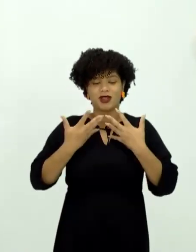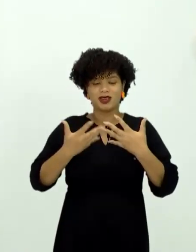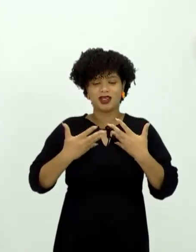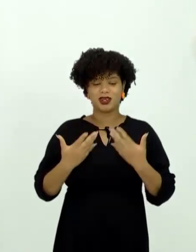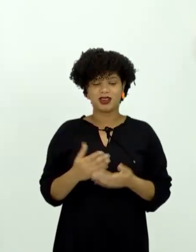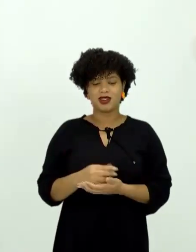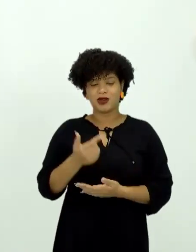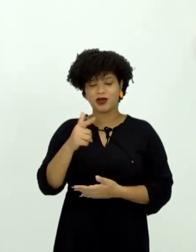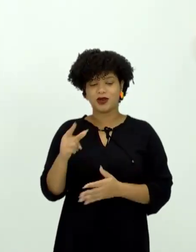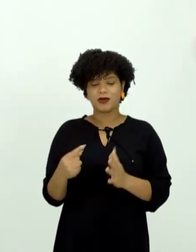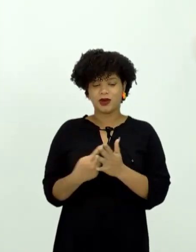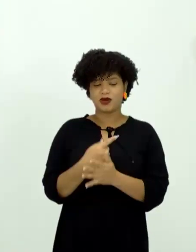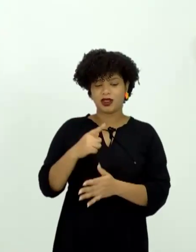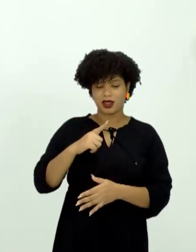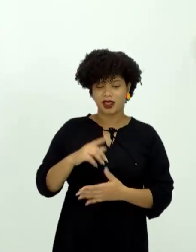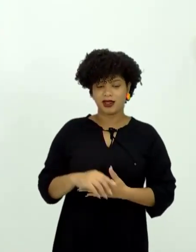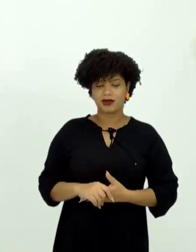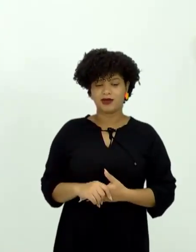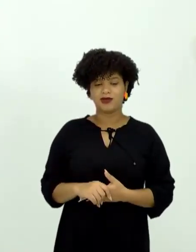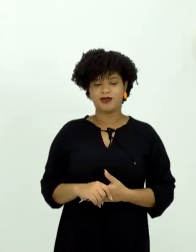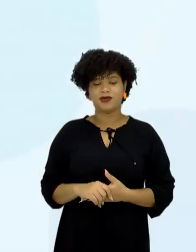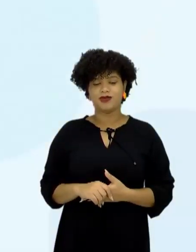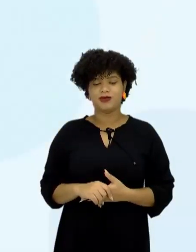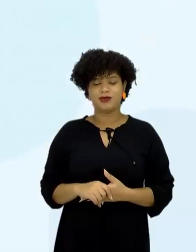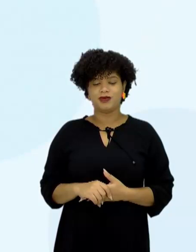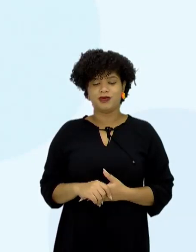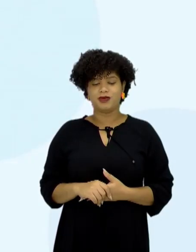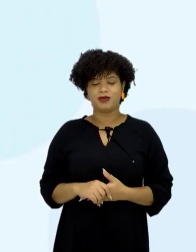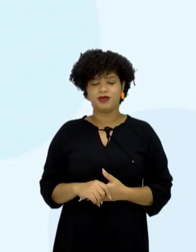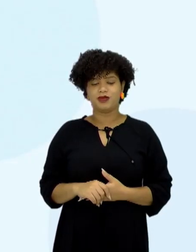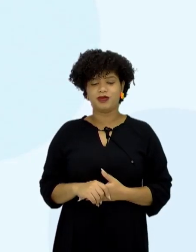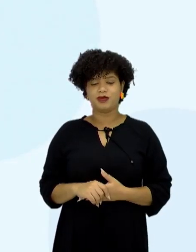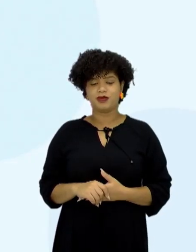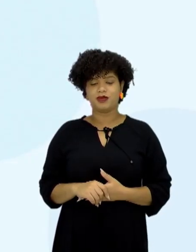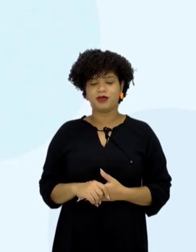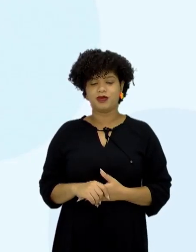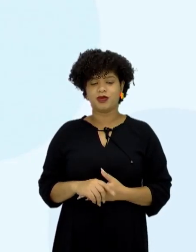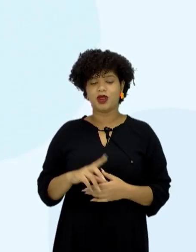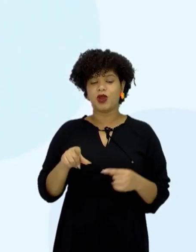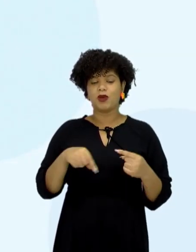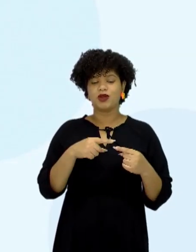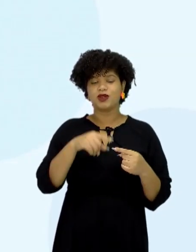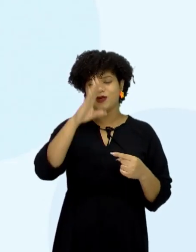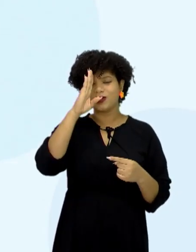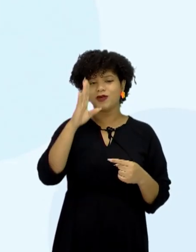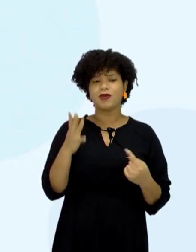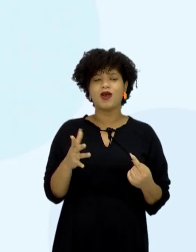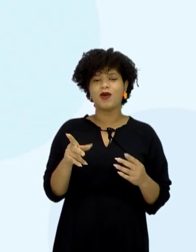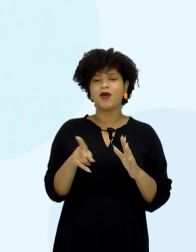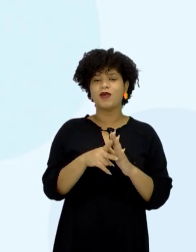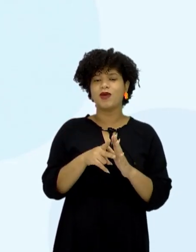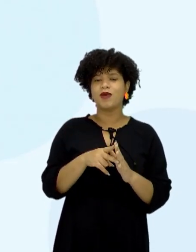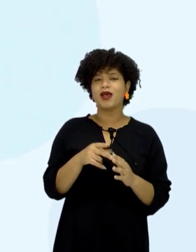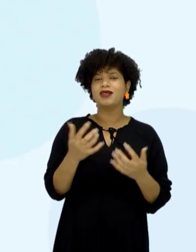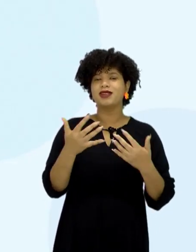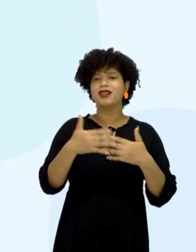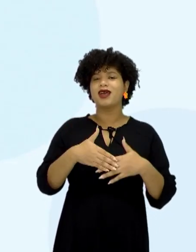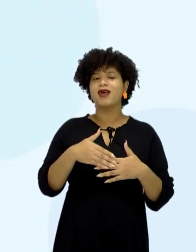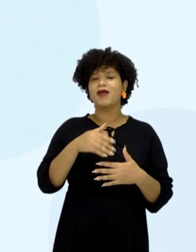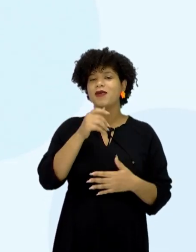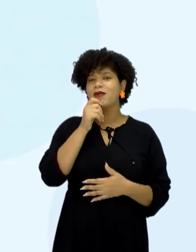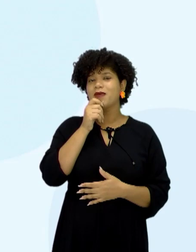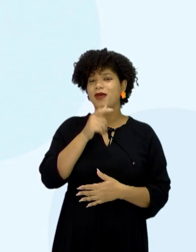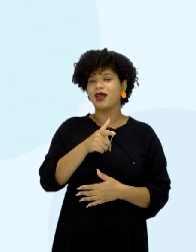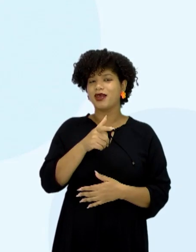mais uma pergunta? Tem mais uma pergunta. Vamos lá. Qual a principal função da paródia para você? Lembrando que